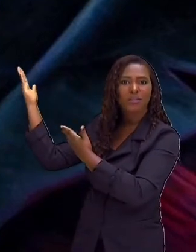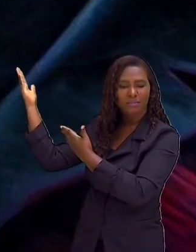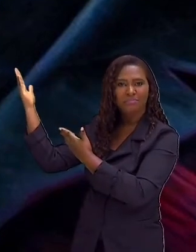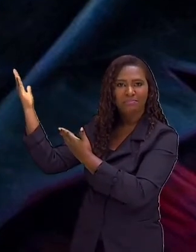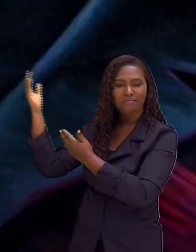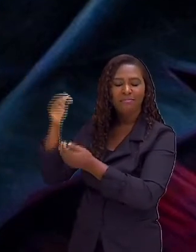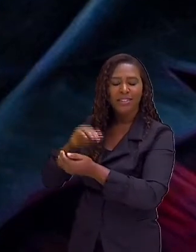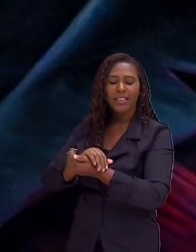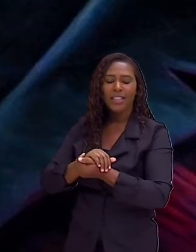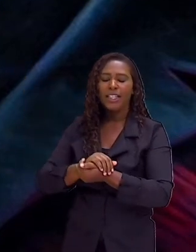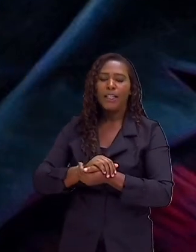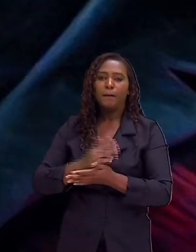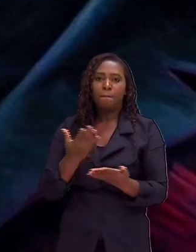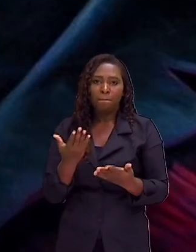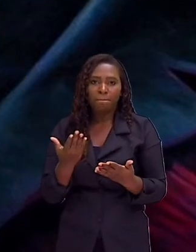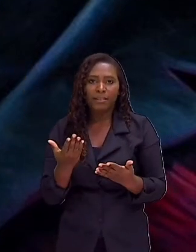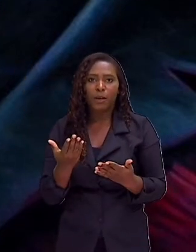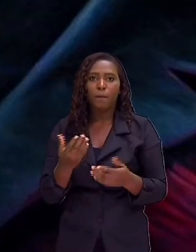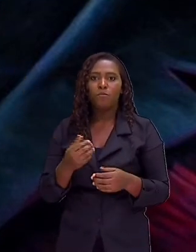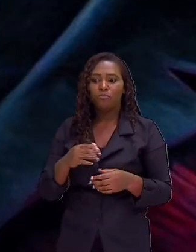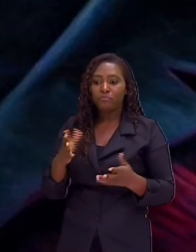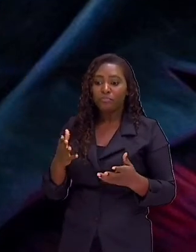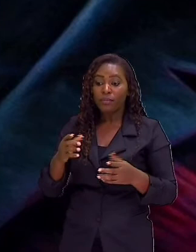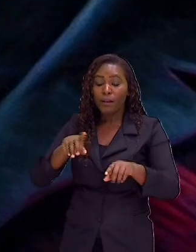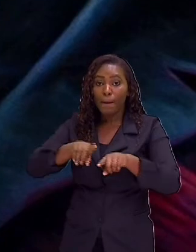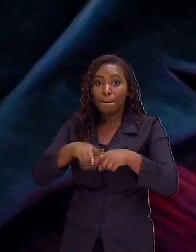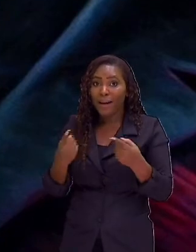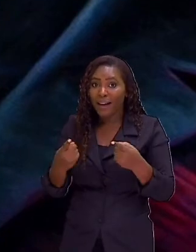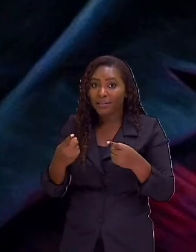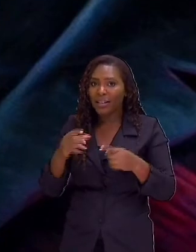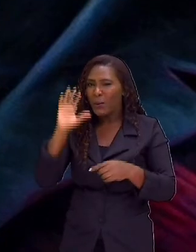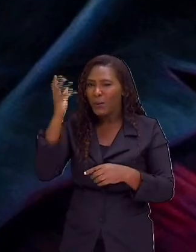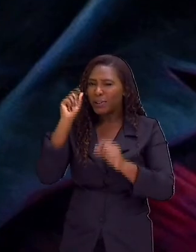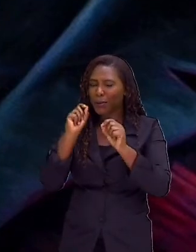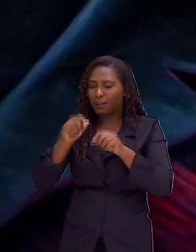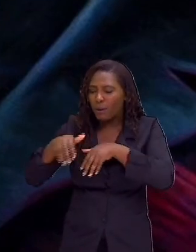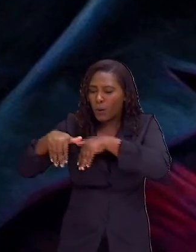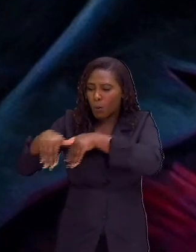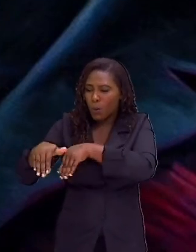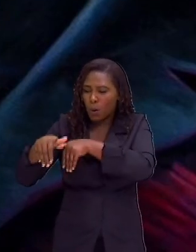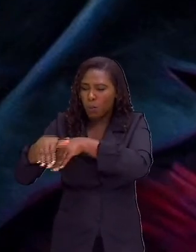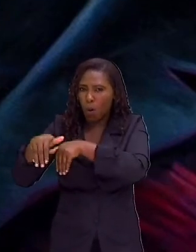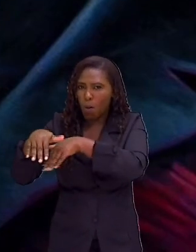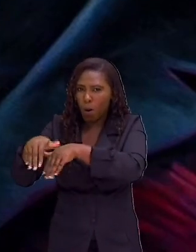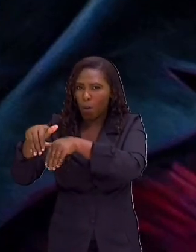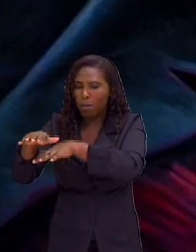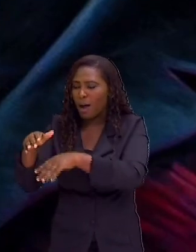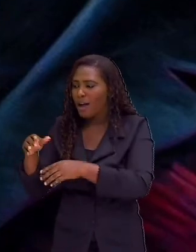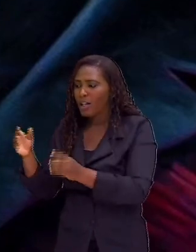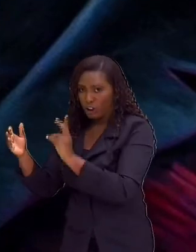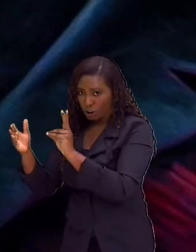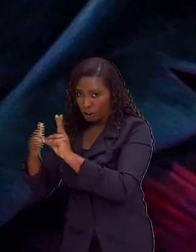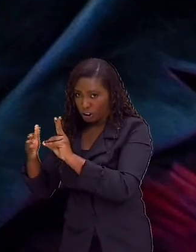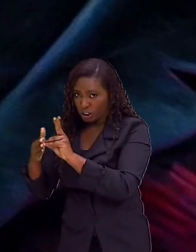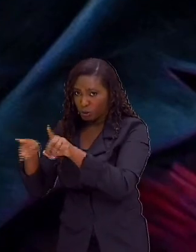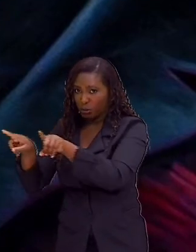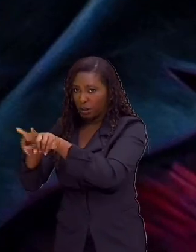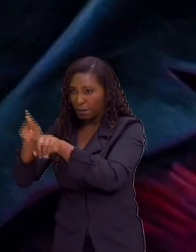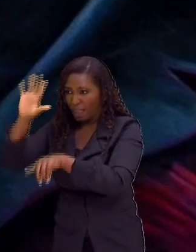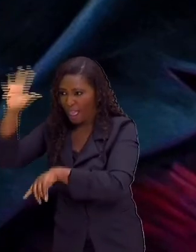causaram grande temor aos realistas. Mas a Guerra de Independência do México se tornou uma